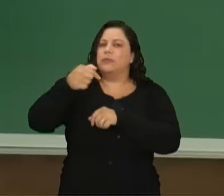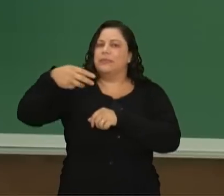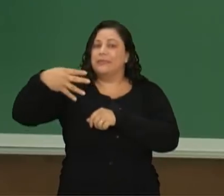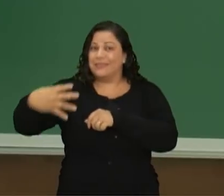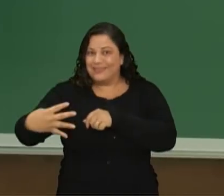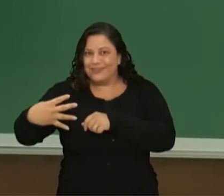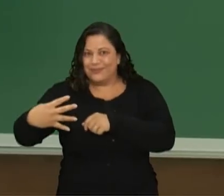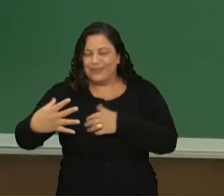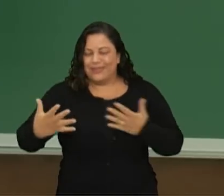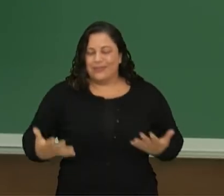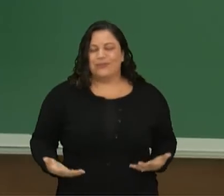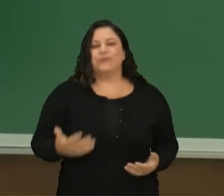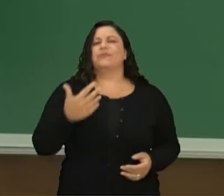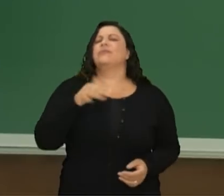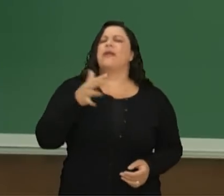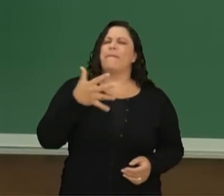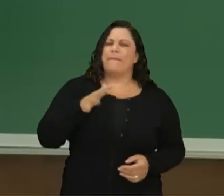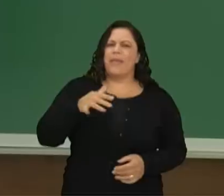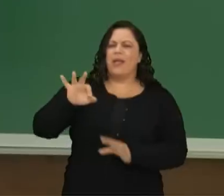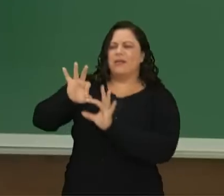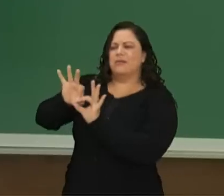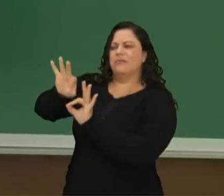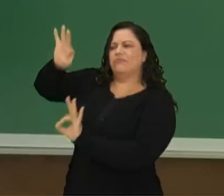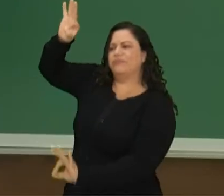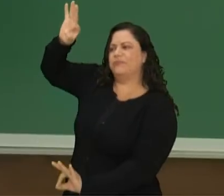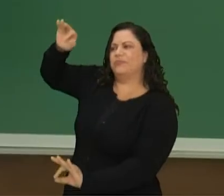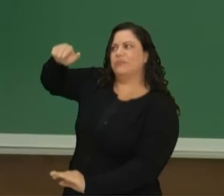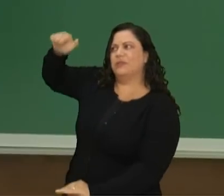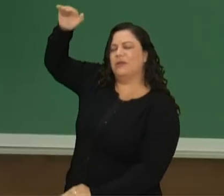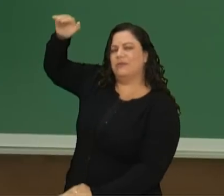1,74. Então, a média de altura desses atletas é